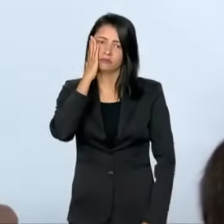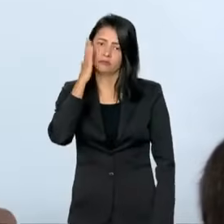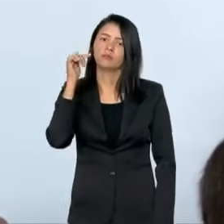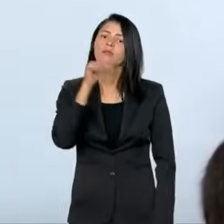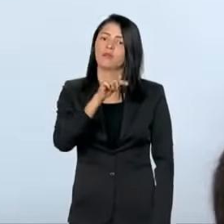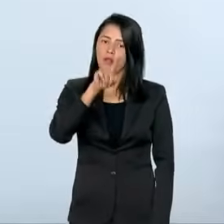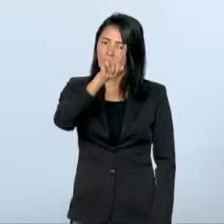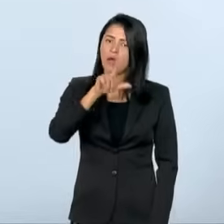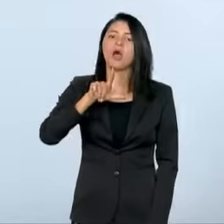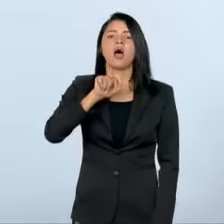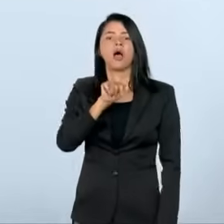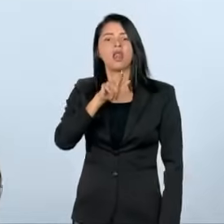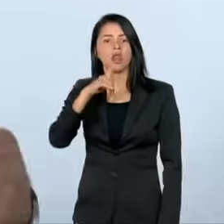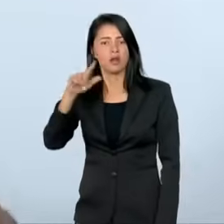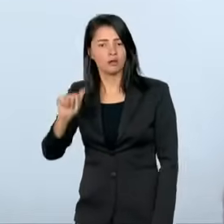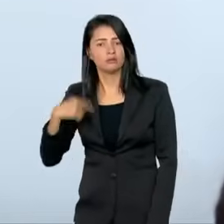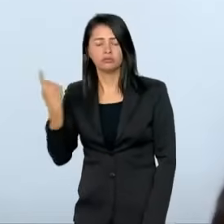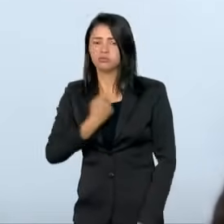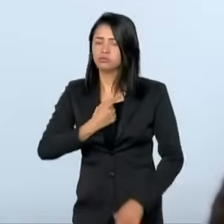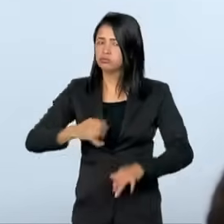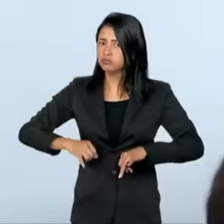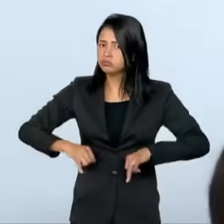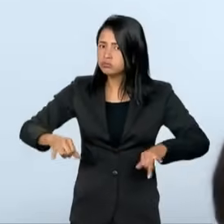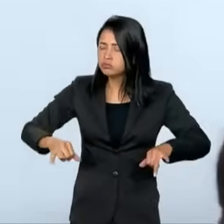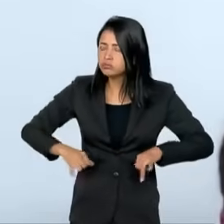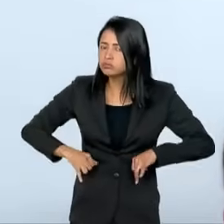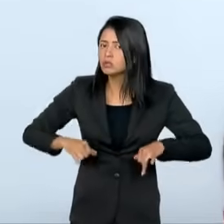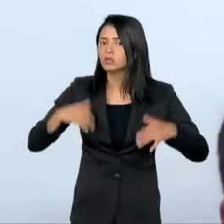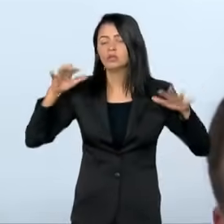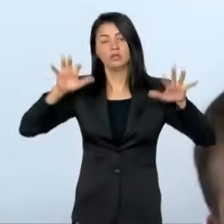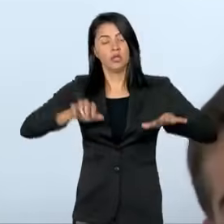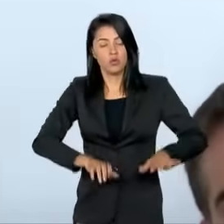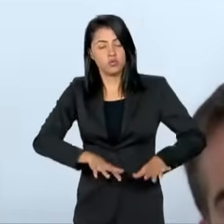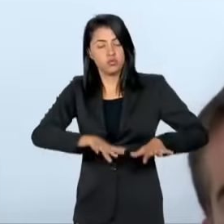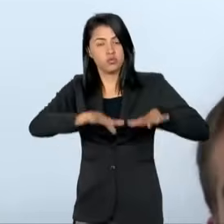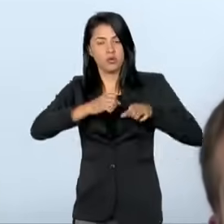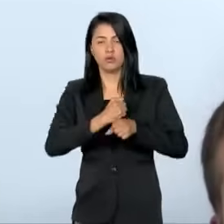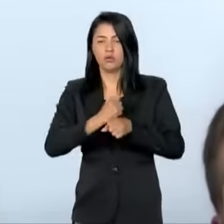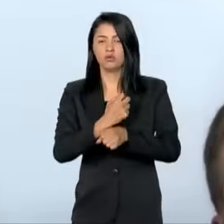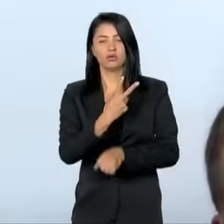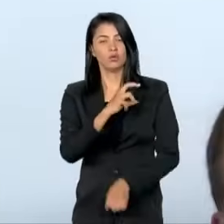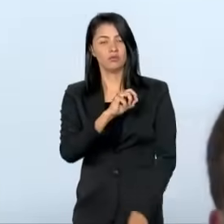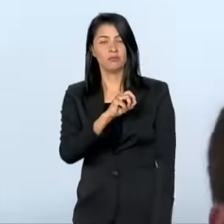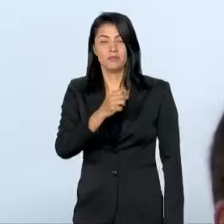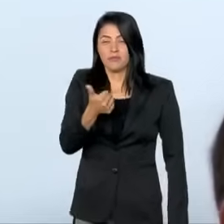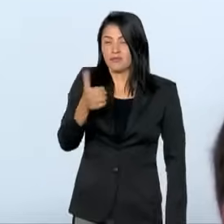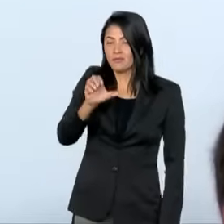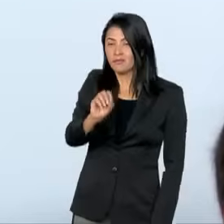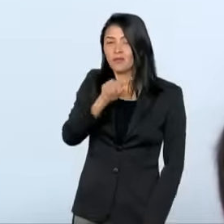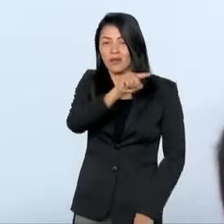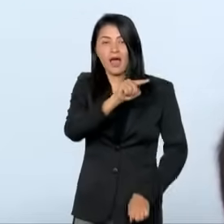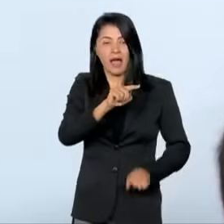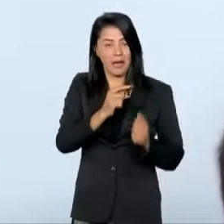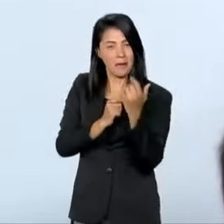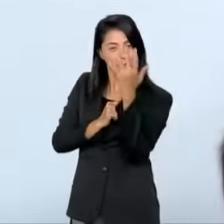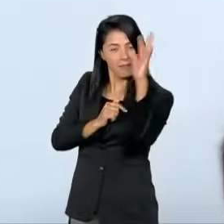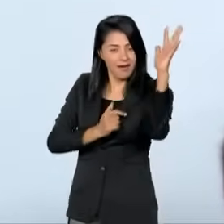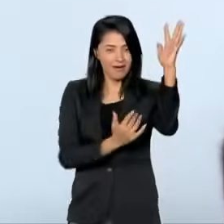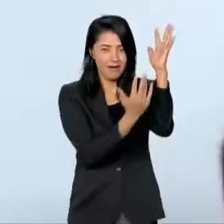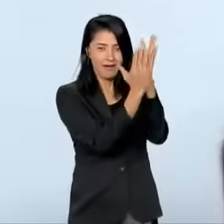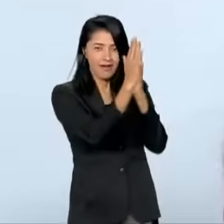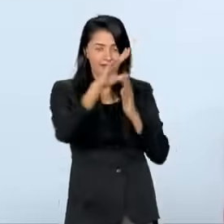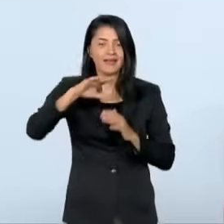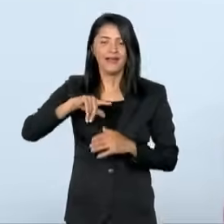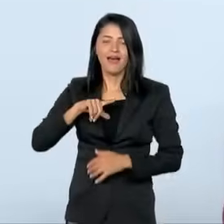sofremos uma enchente muito dura em um ano de 2010, presidente, que afetou toda a parte da mata do estado